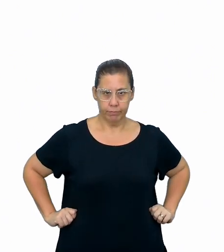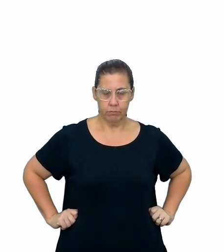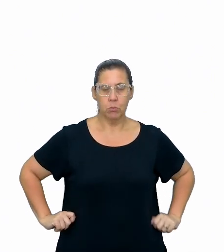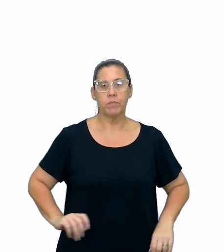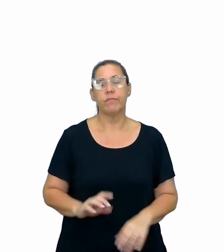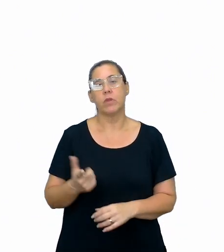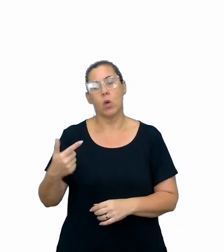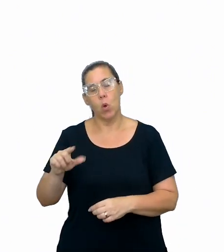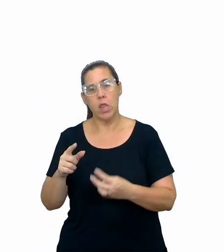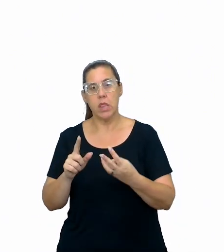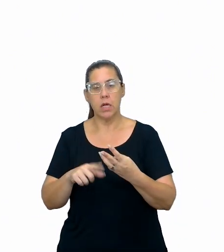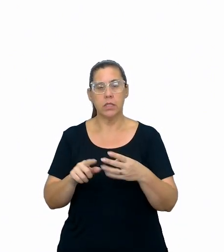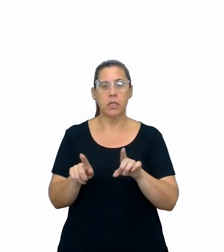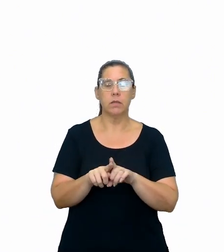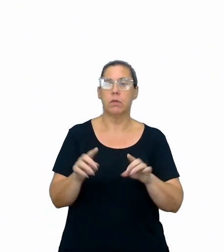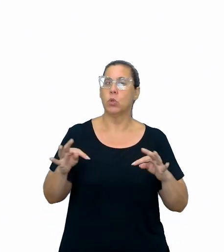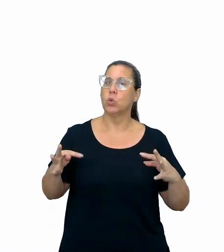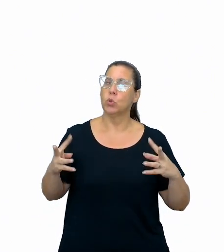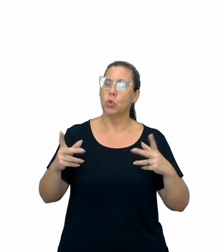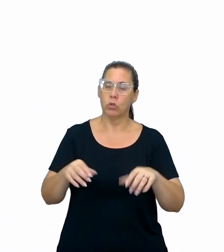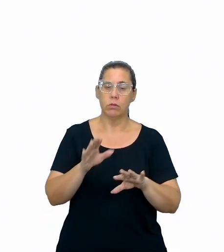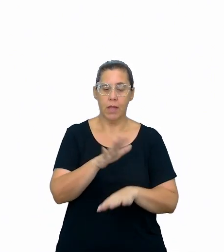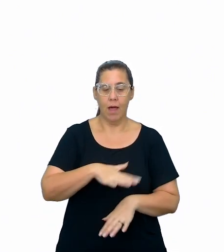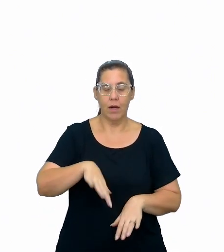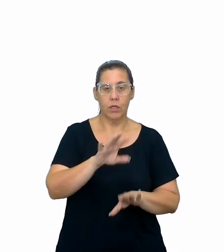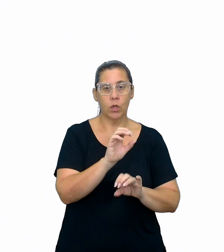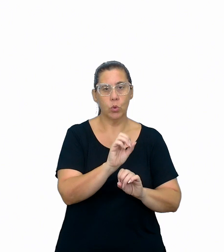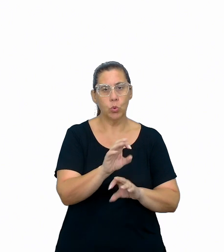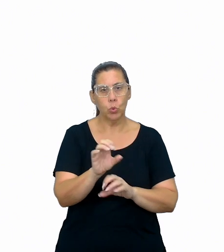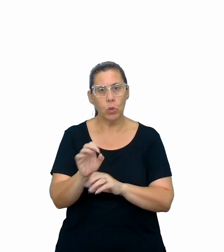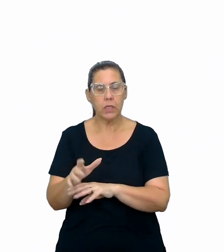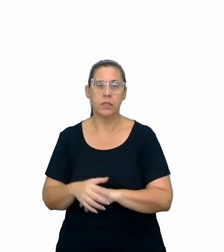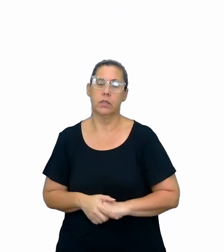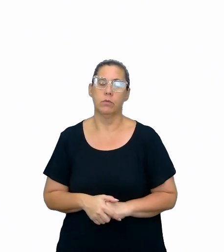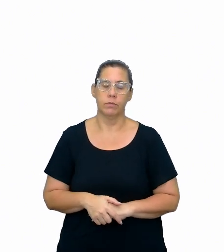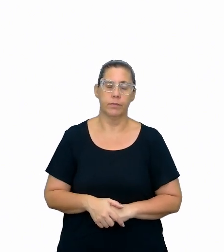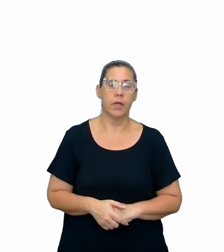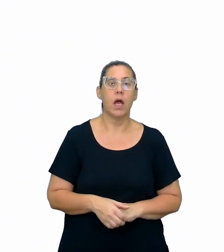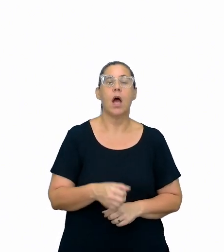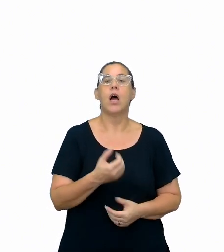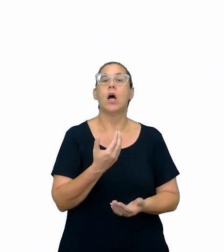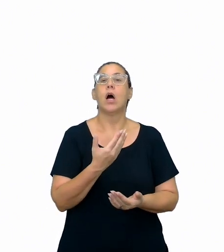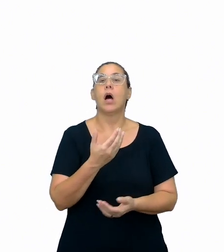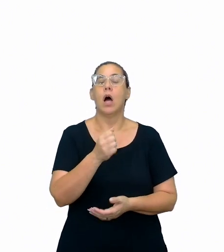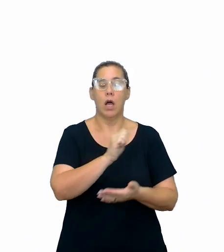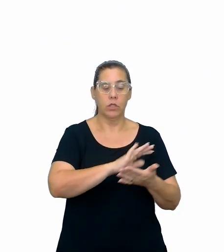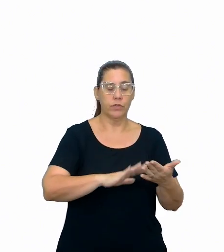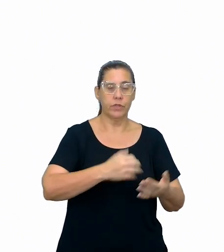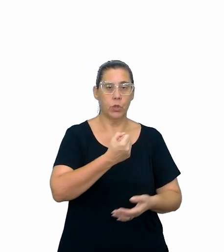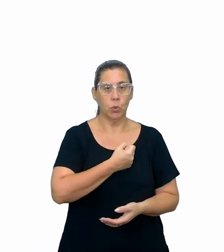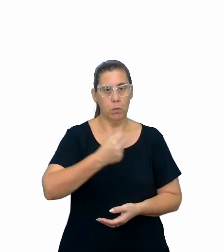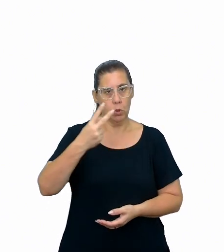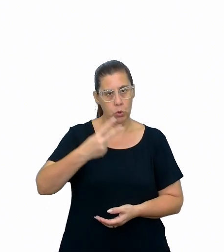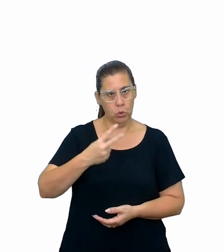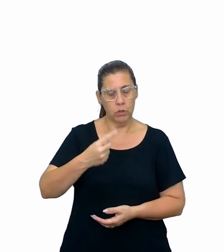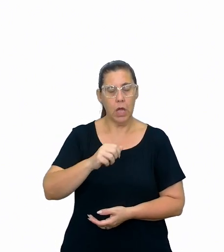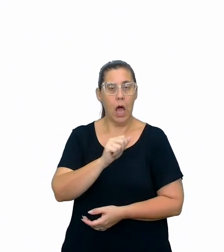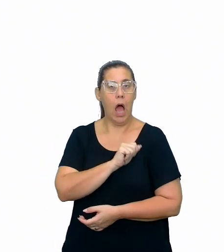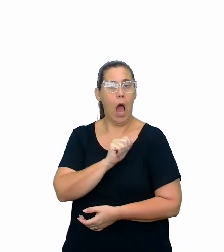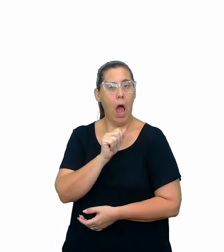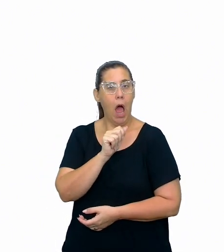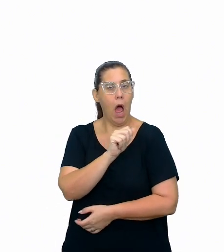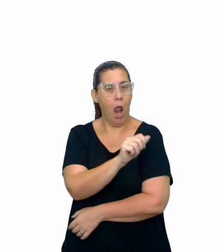uma mobilização de todos pela educação. Na atividade 2, os estudantes vão refletir sobre